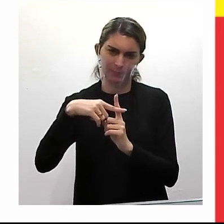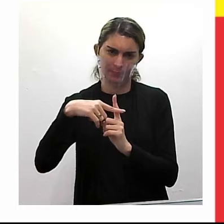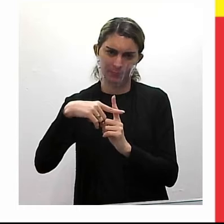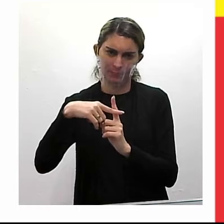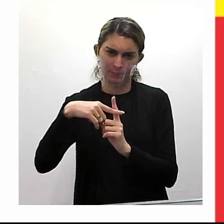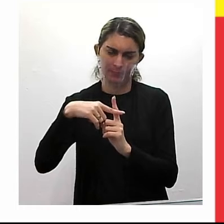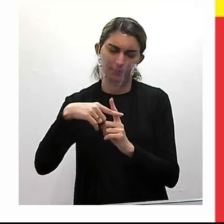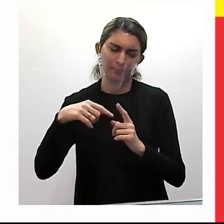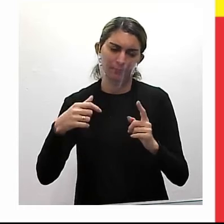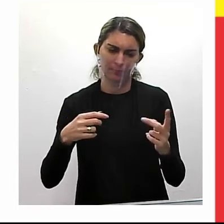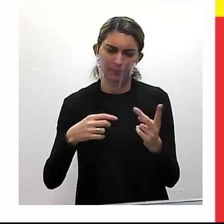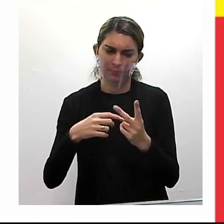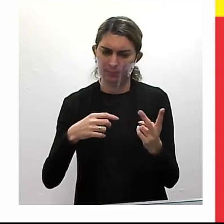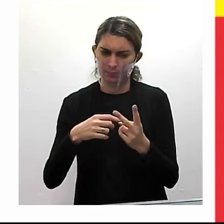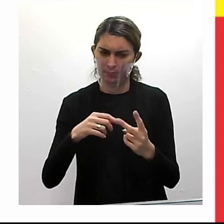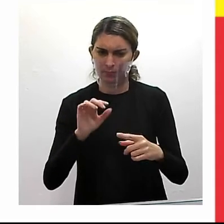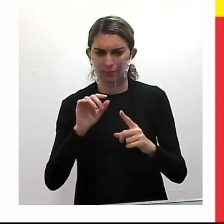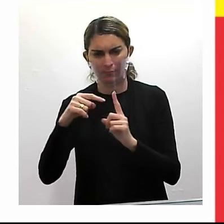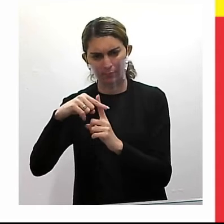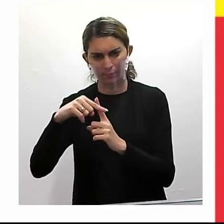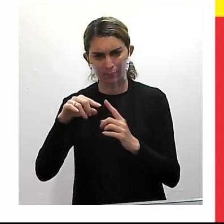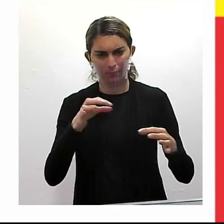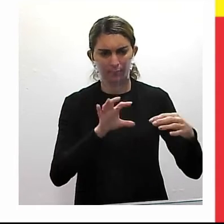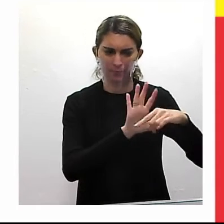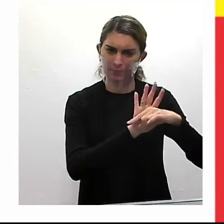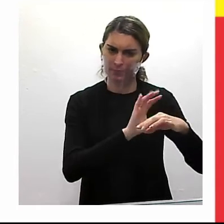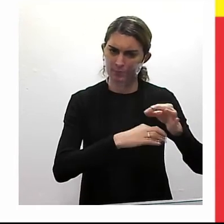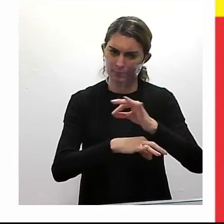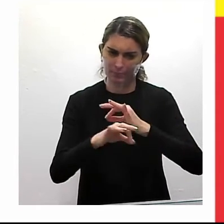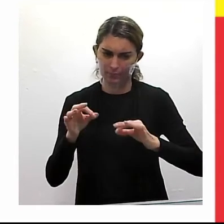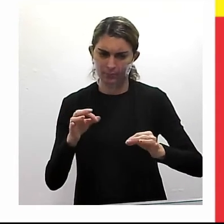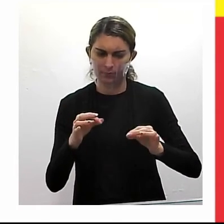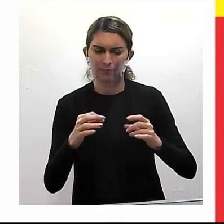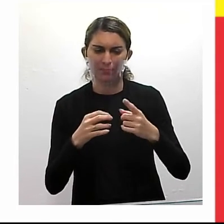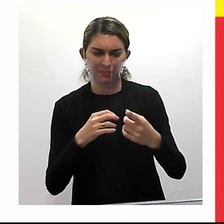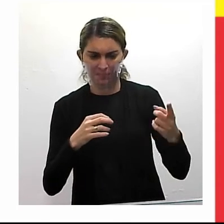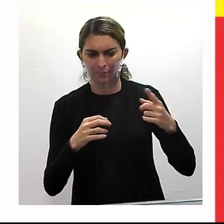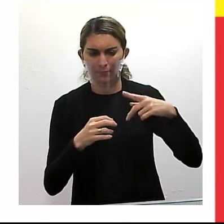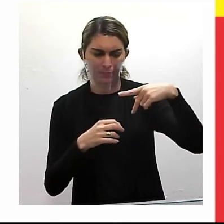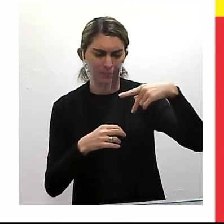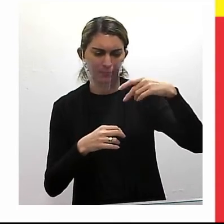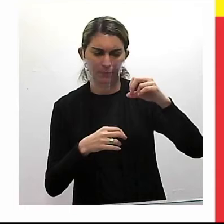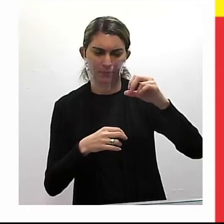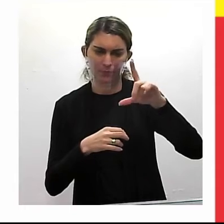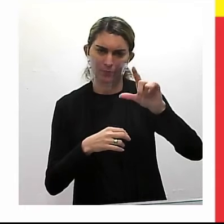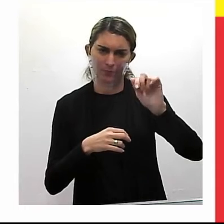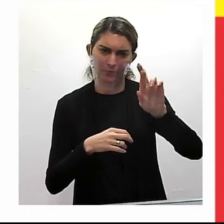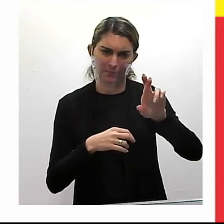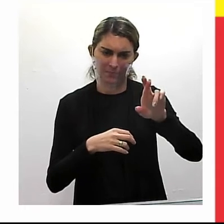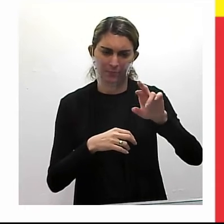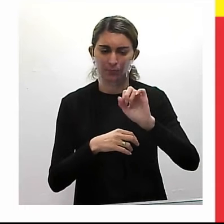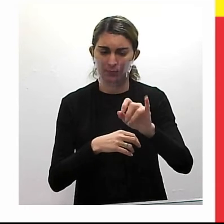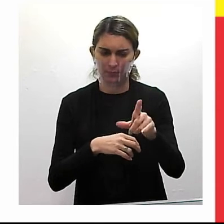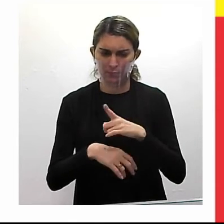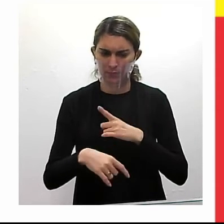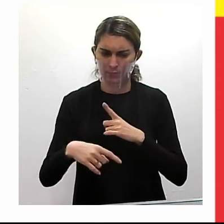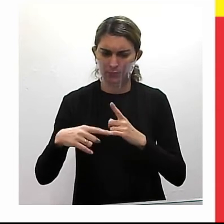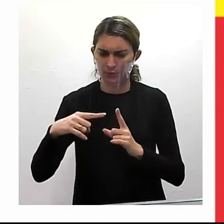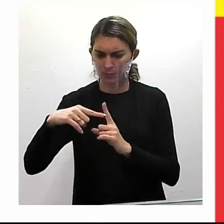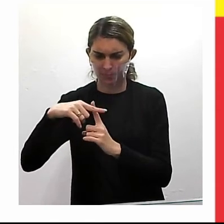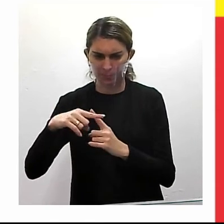positivo H. Embora seja uma molécula covalente, ela é polar, certo? Então, se ela tem polos